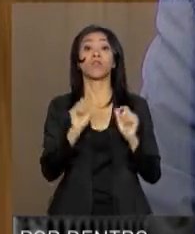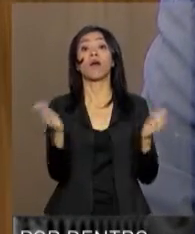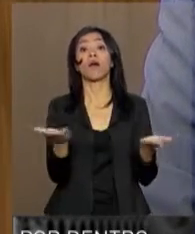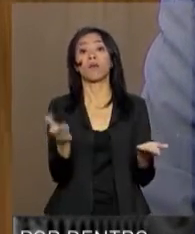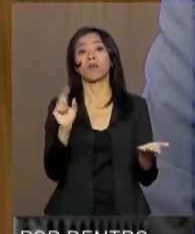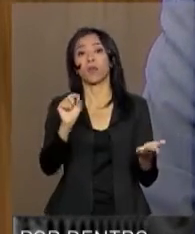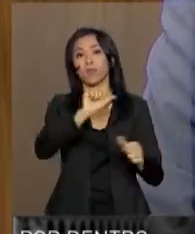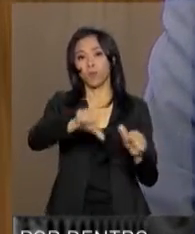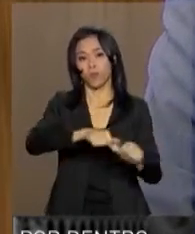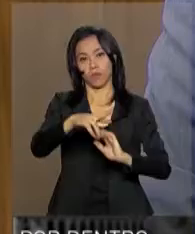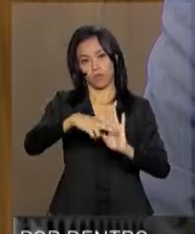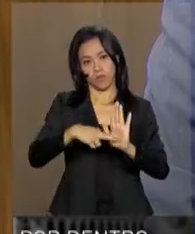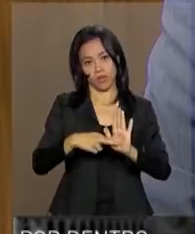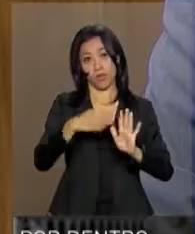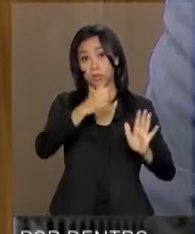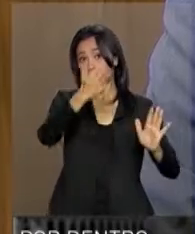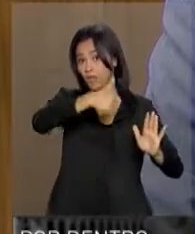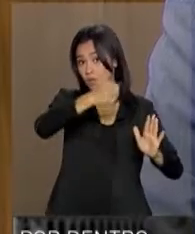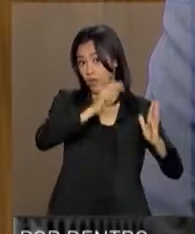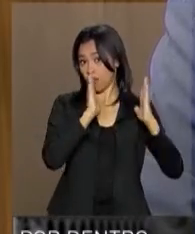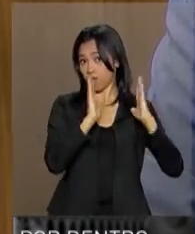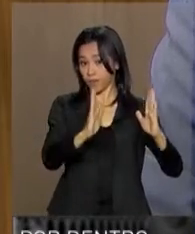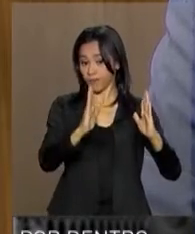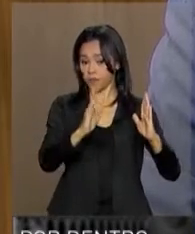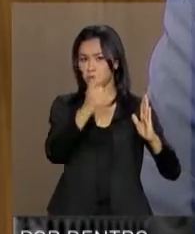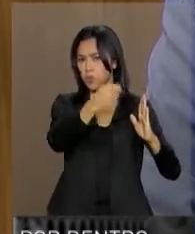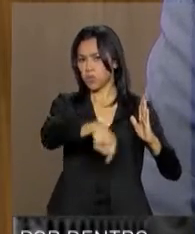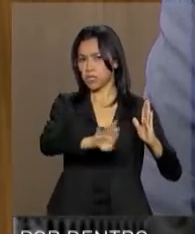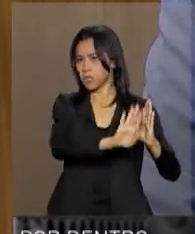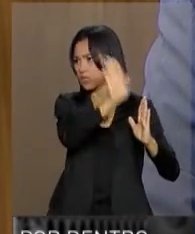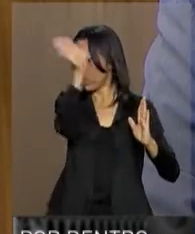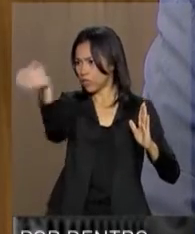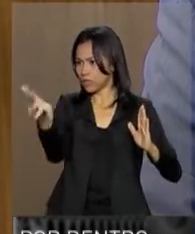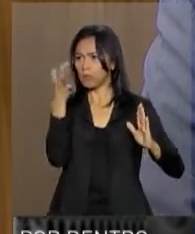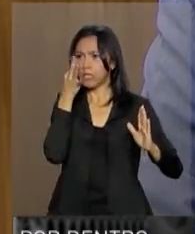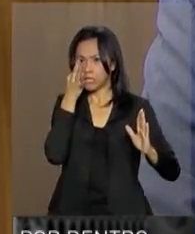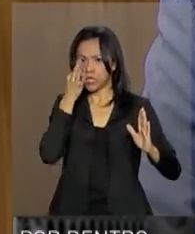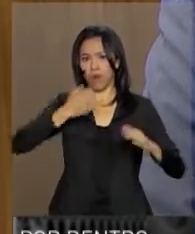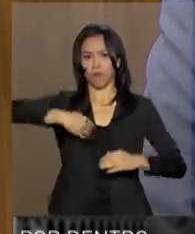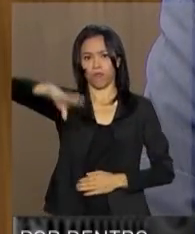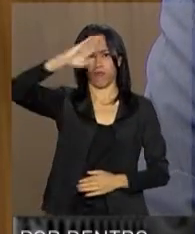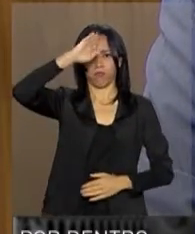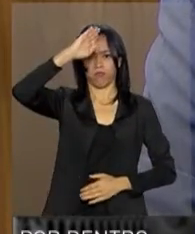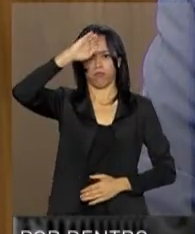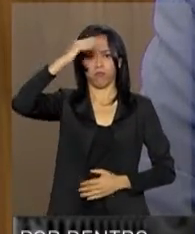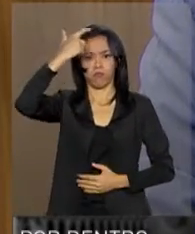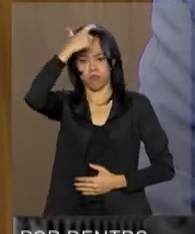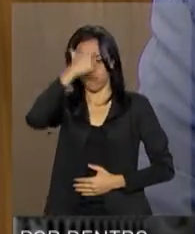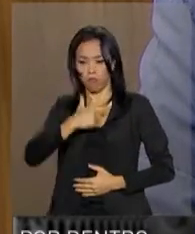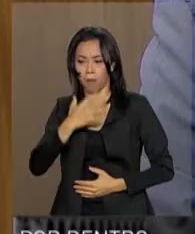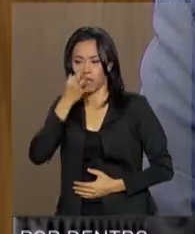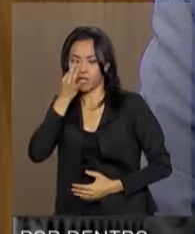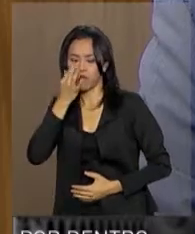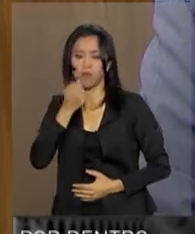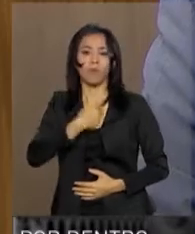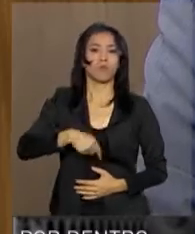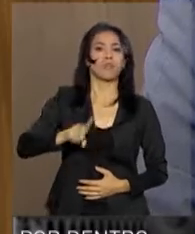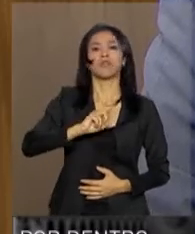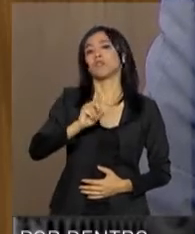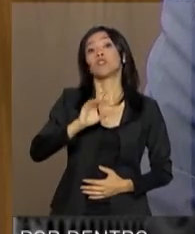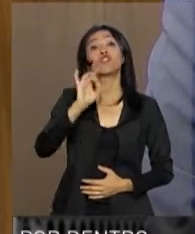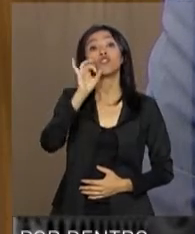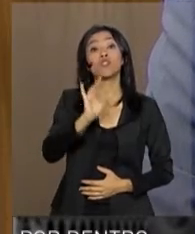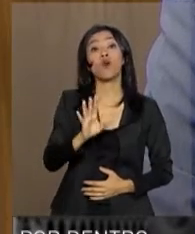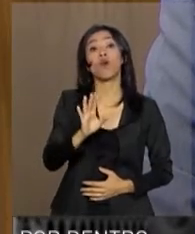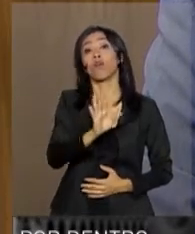essa primeira fase o jovem não precisa ir lá então ele não precisa ter esse deslocamento sol só comparecerá na